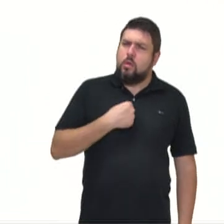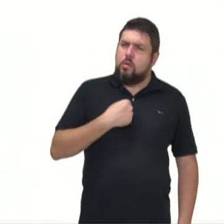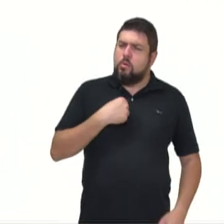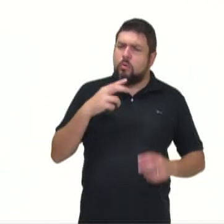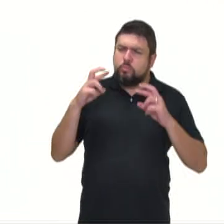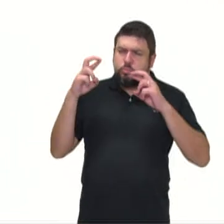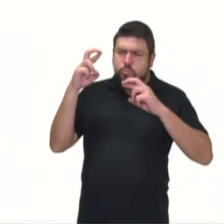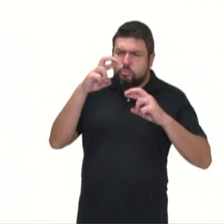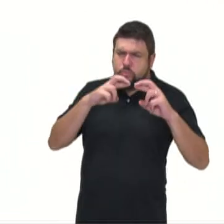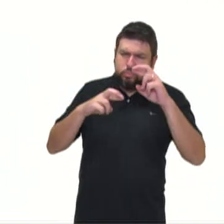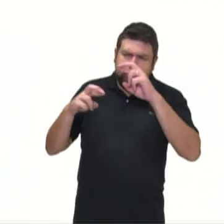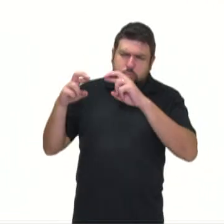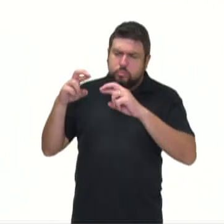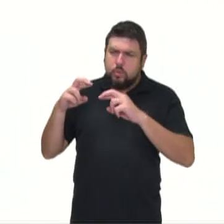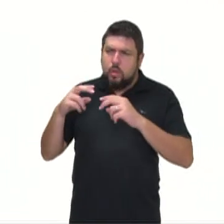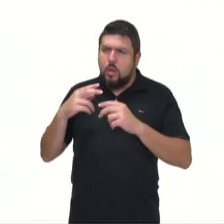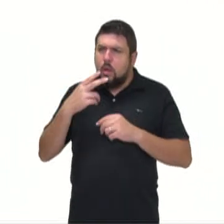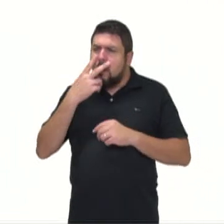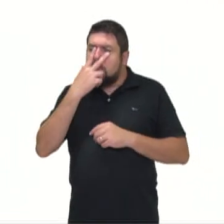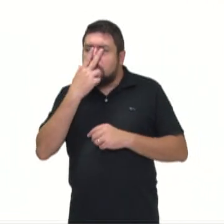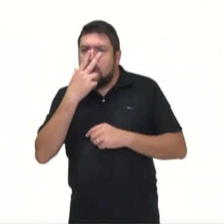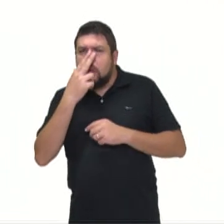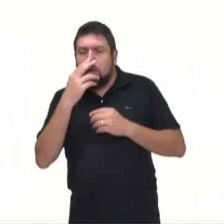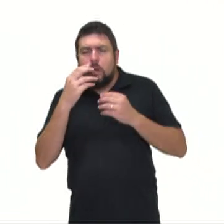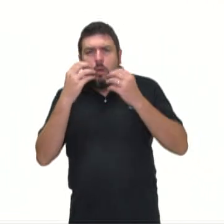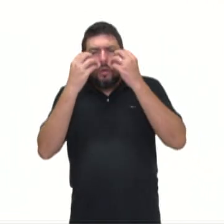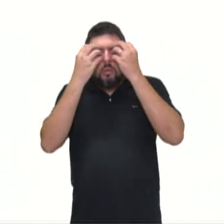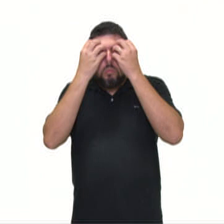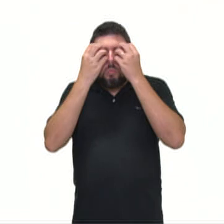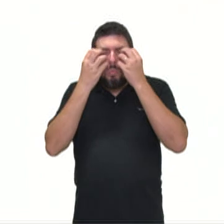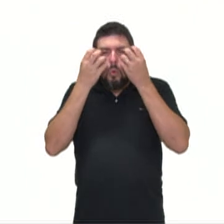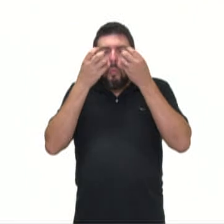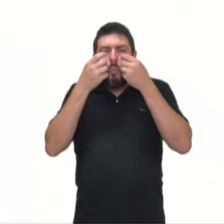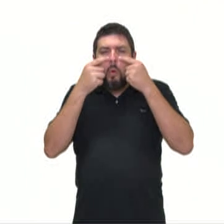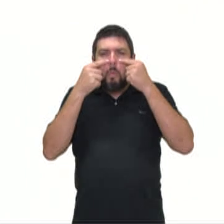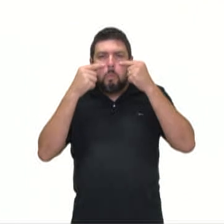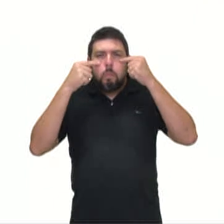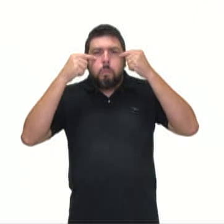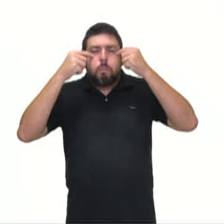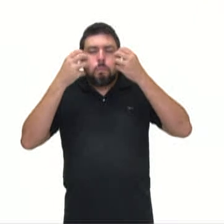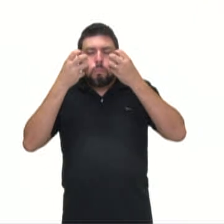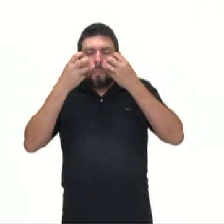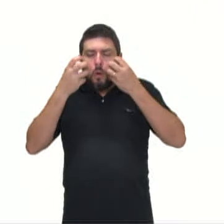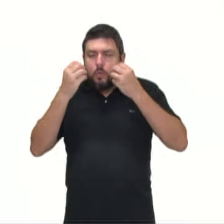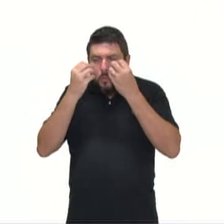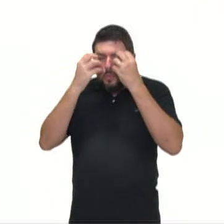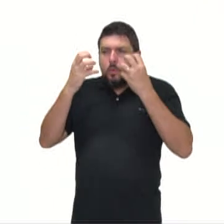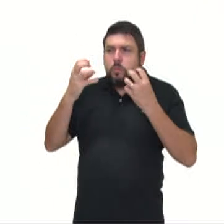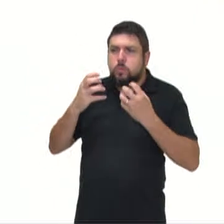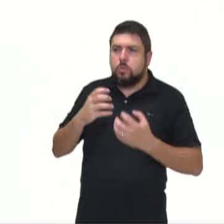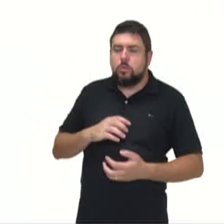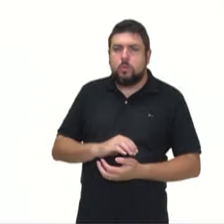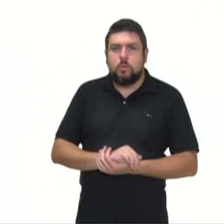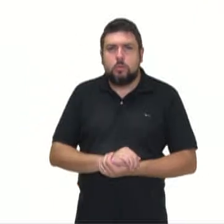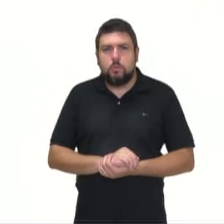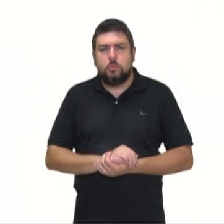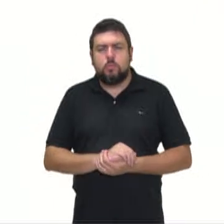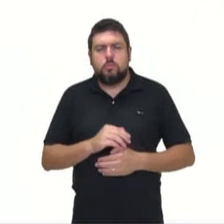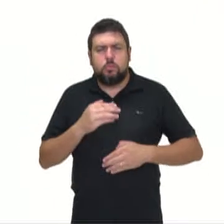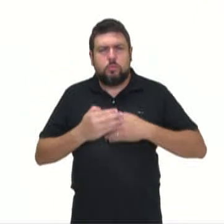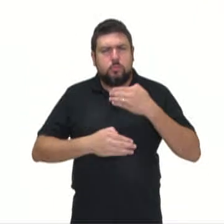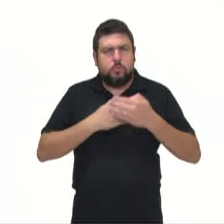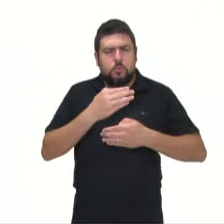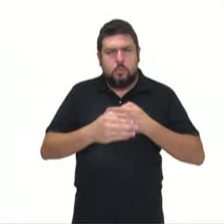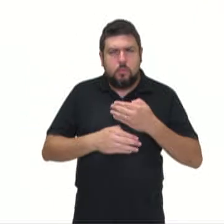sentia olheiras se cavando sobre os meus olhos espantados. Até que um dia, quando eu estava à porta de